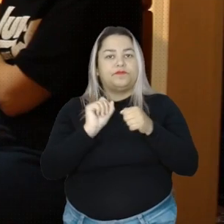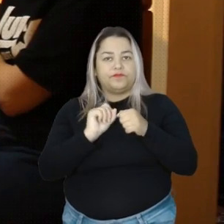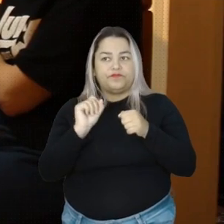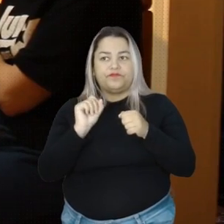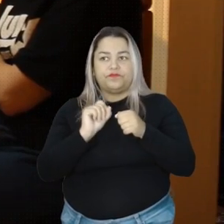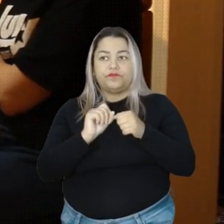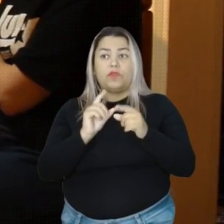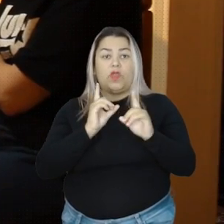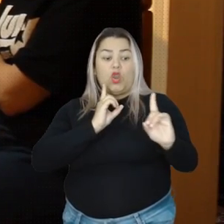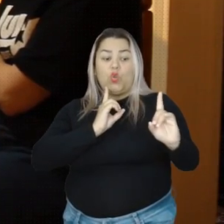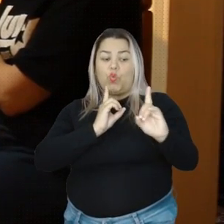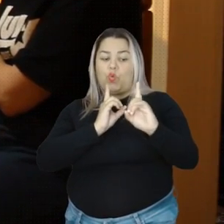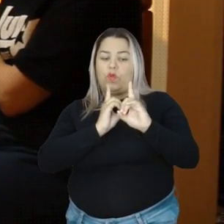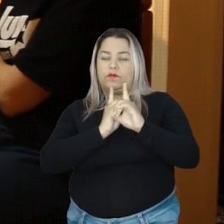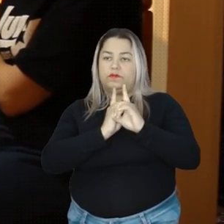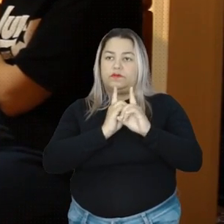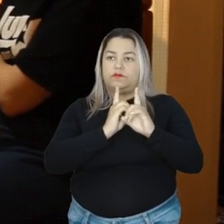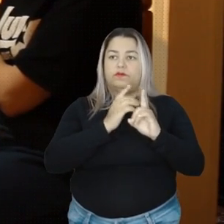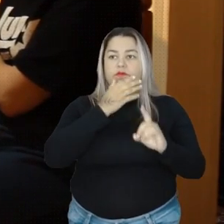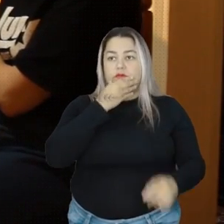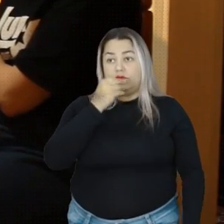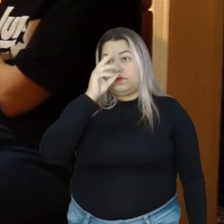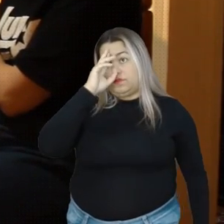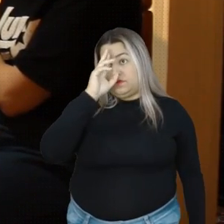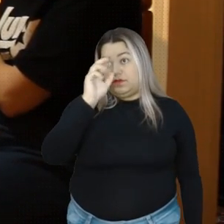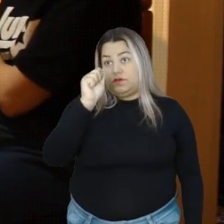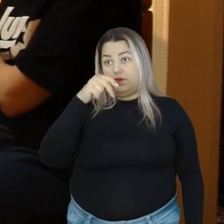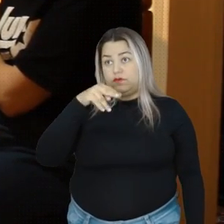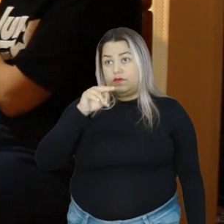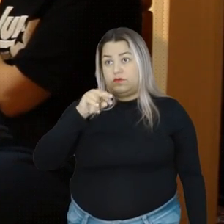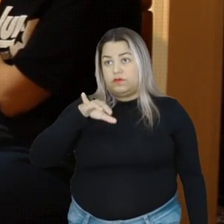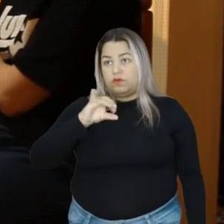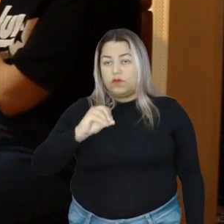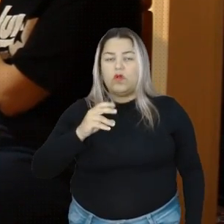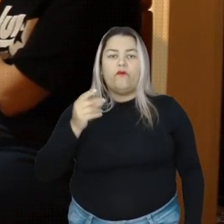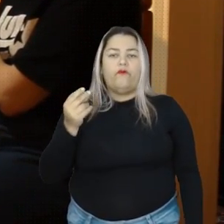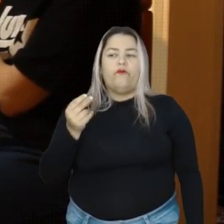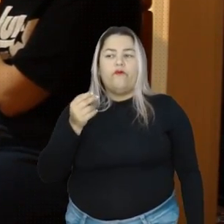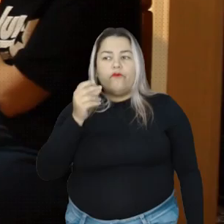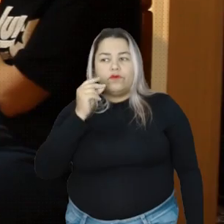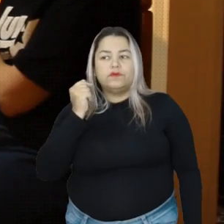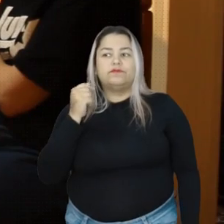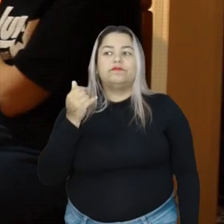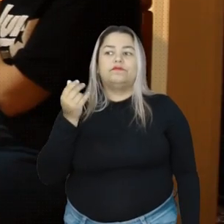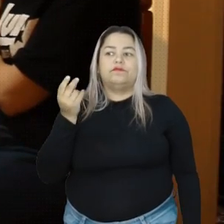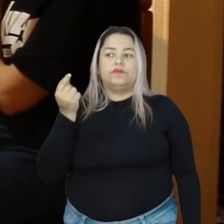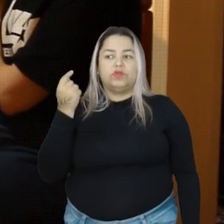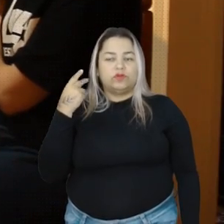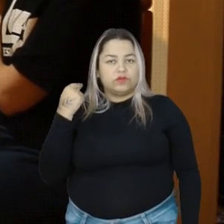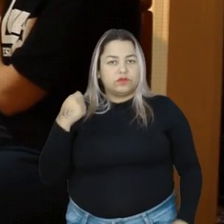uma tarde, o senhor Antônio Luiz, um velho sindicalista, né,